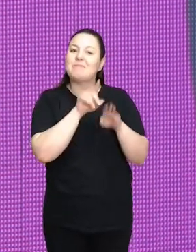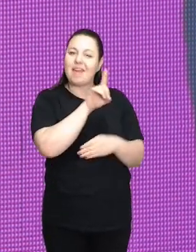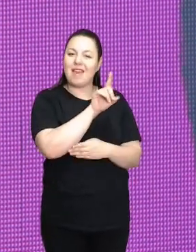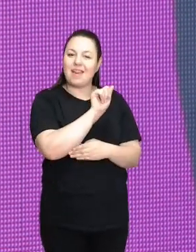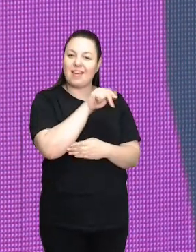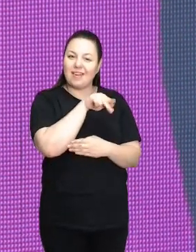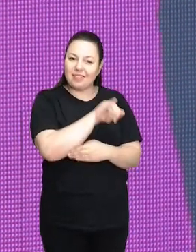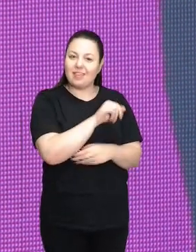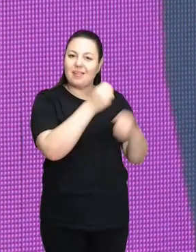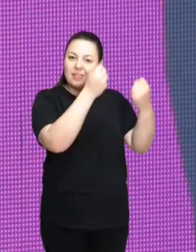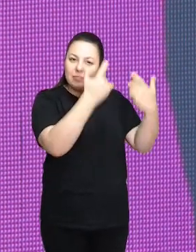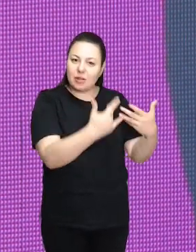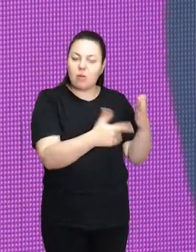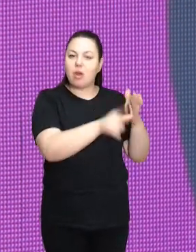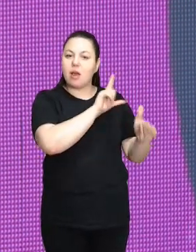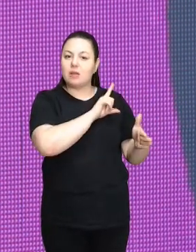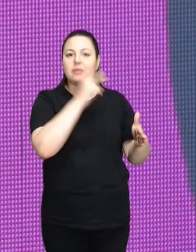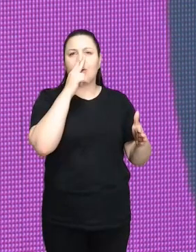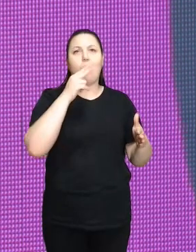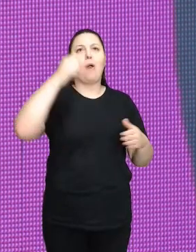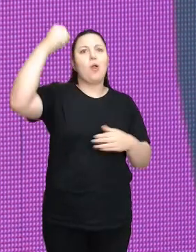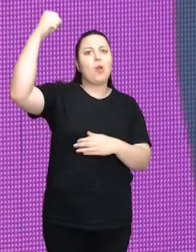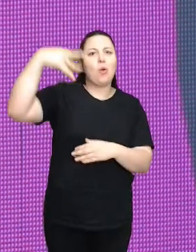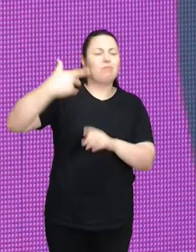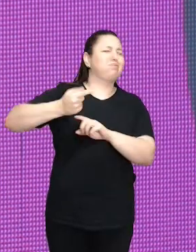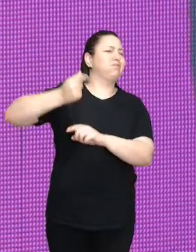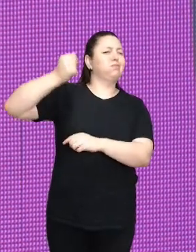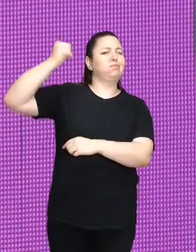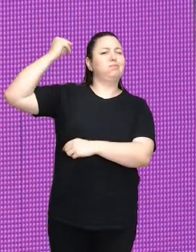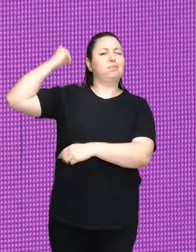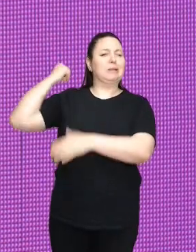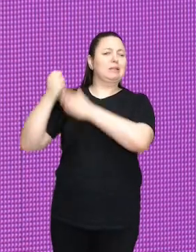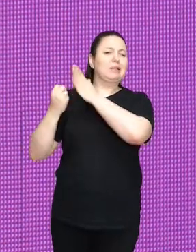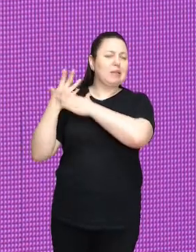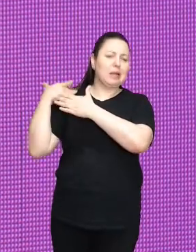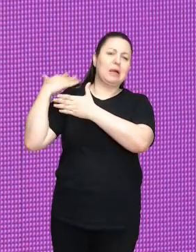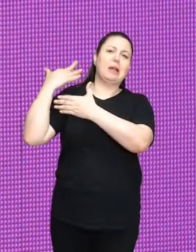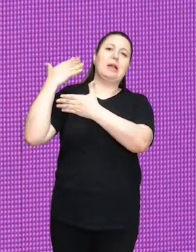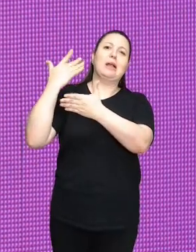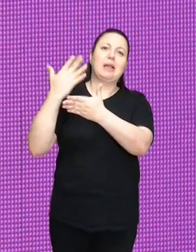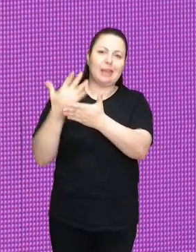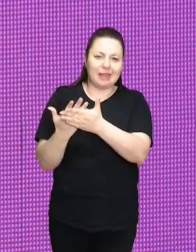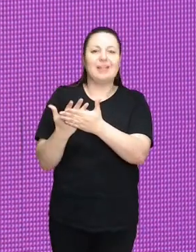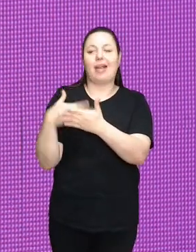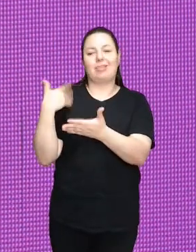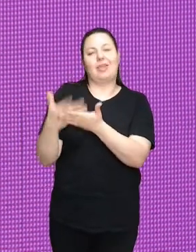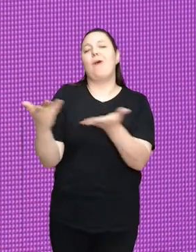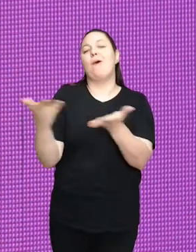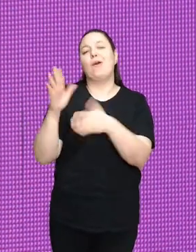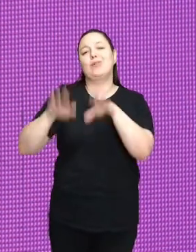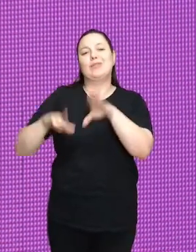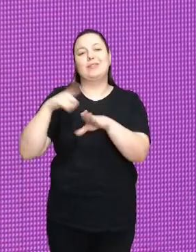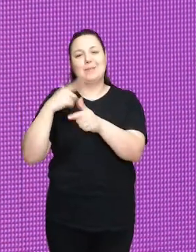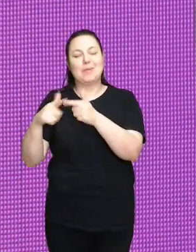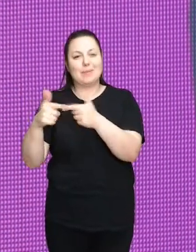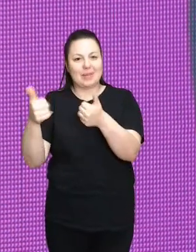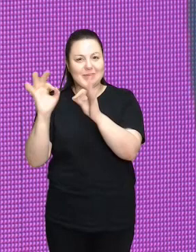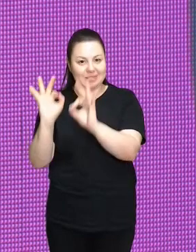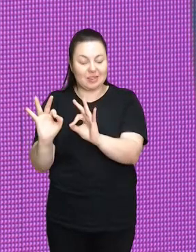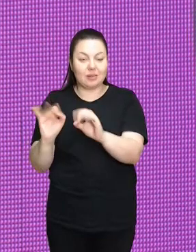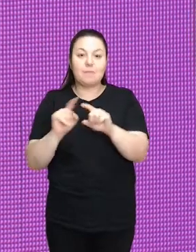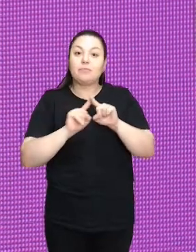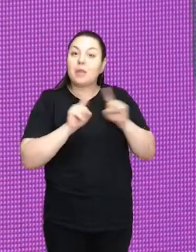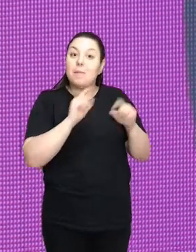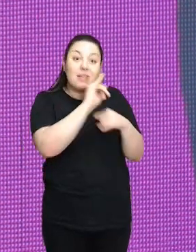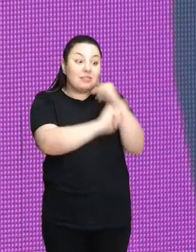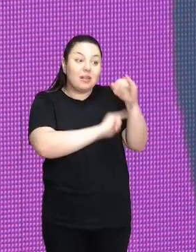como a eletricidade já estava, né? E até a eletricidade dá problema até hoje, como a gente viu aqui, né? Quem dirá a internet que acabou de surgir.